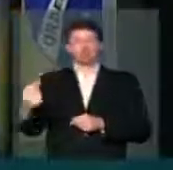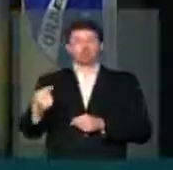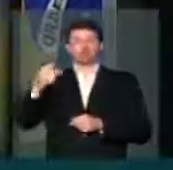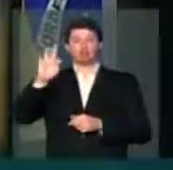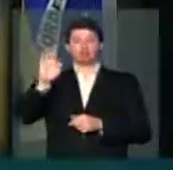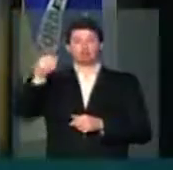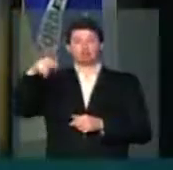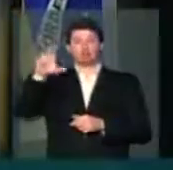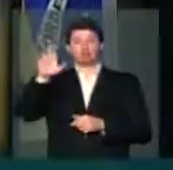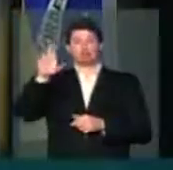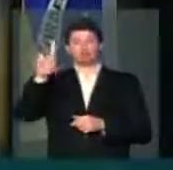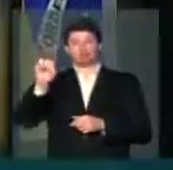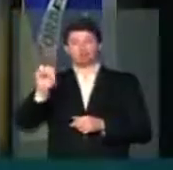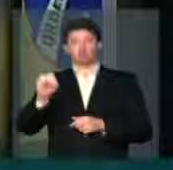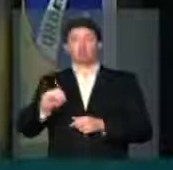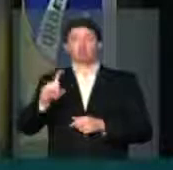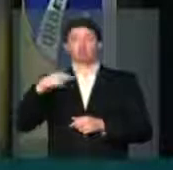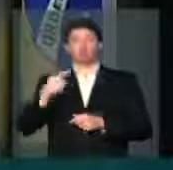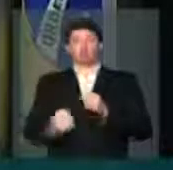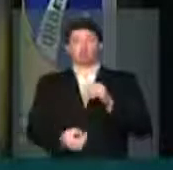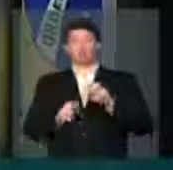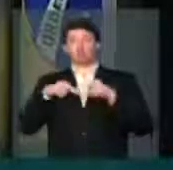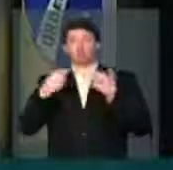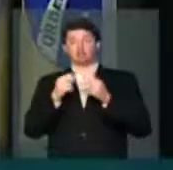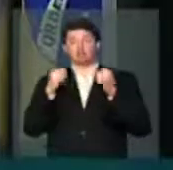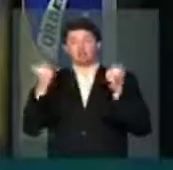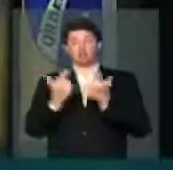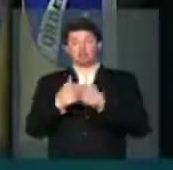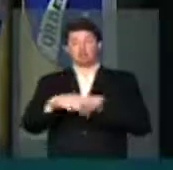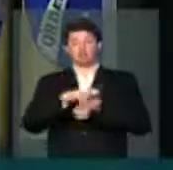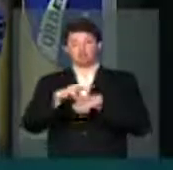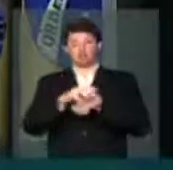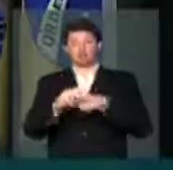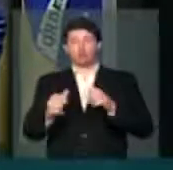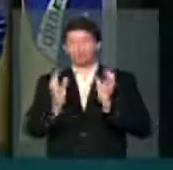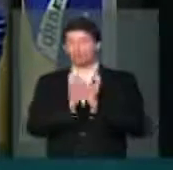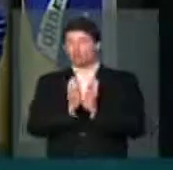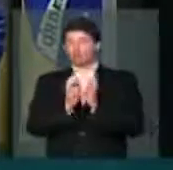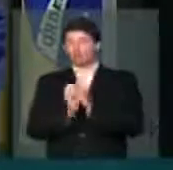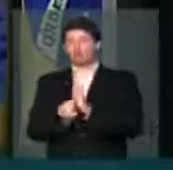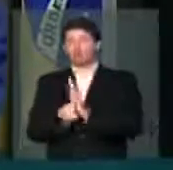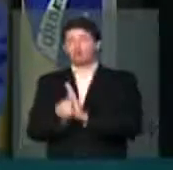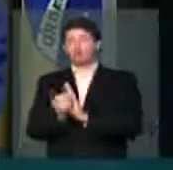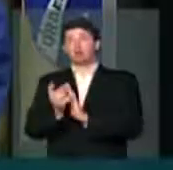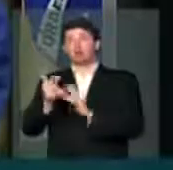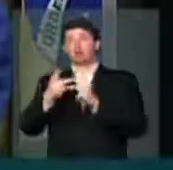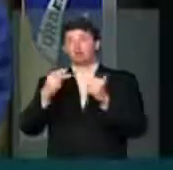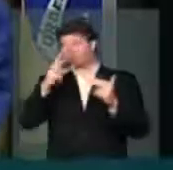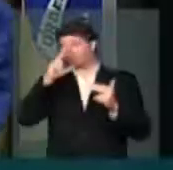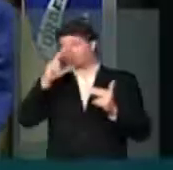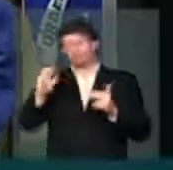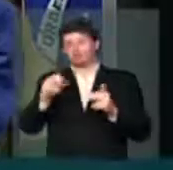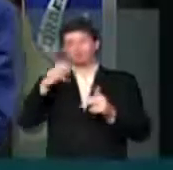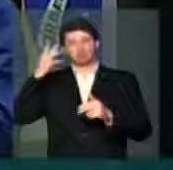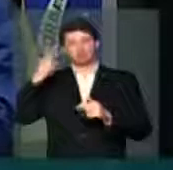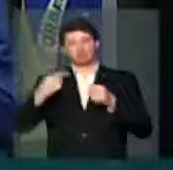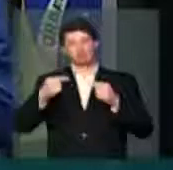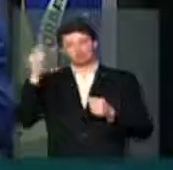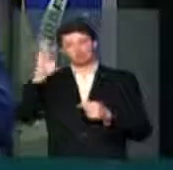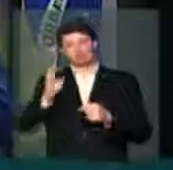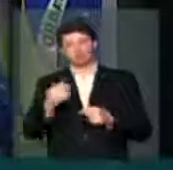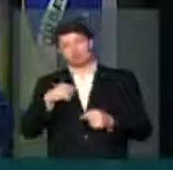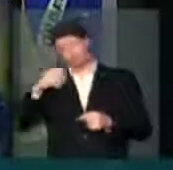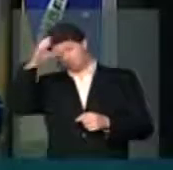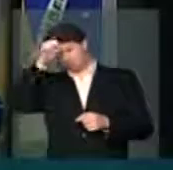de Tancredo, a Constituinte, convivendo com grandes quadros da política brasileira. Aprendi